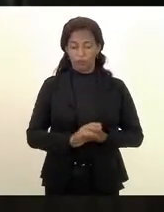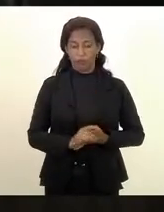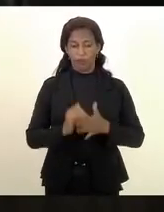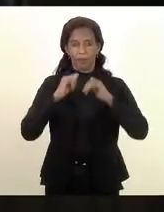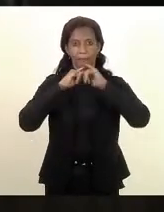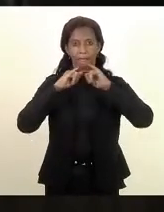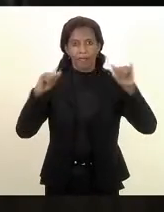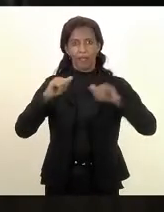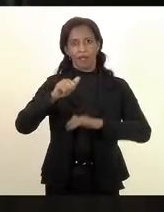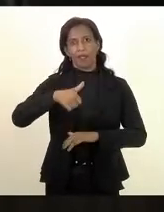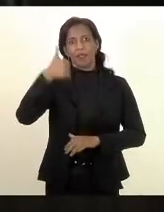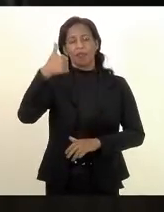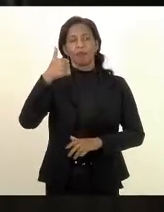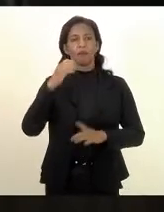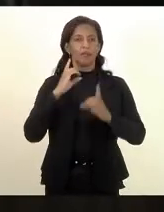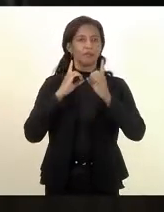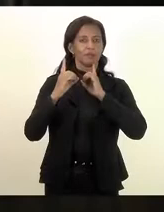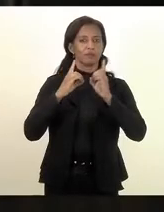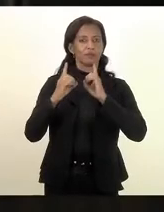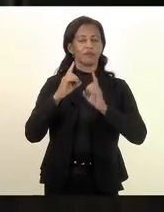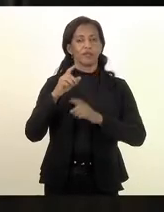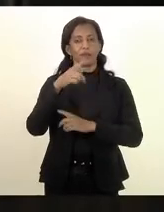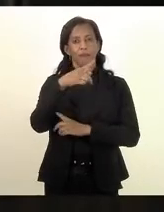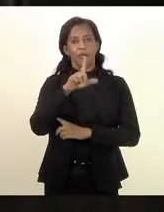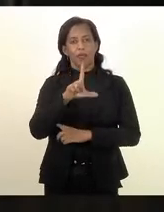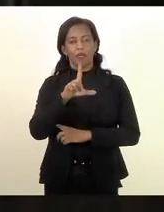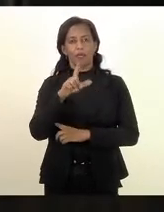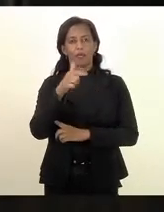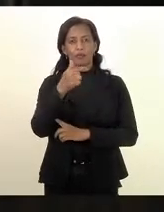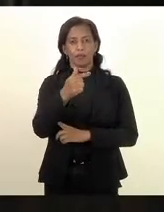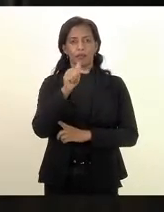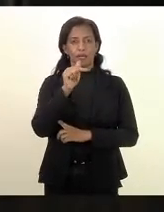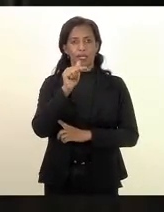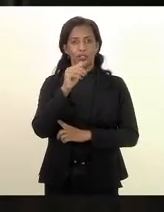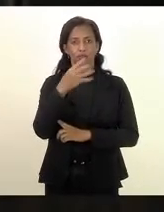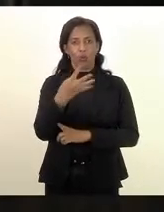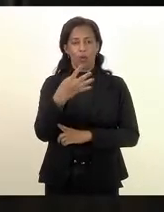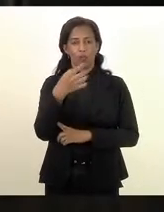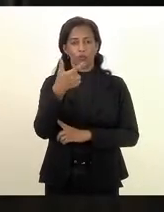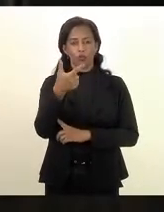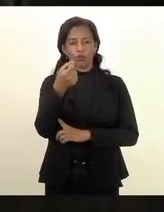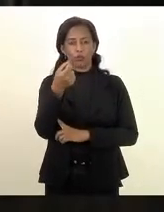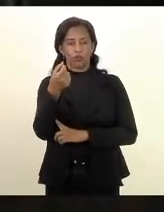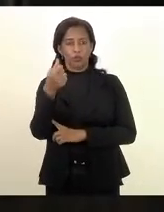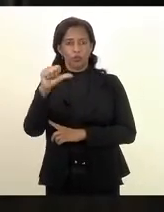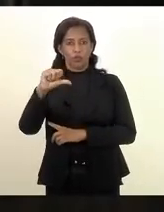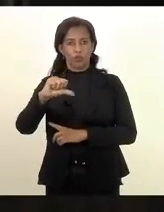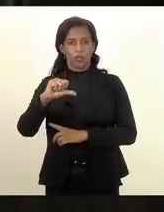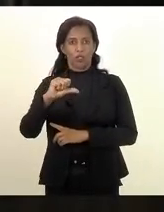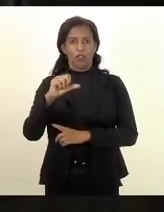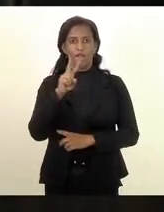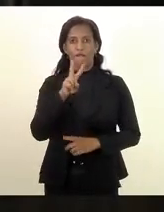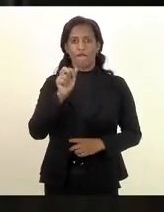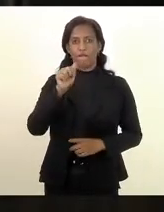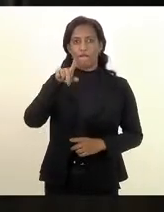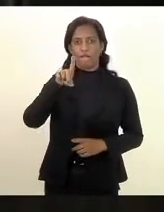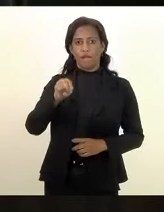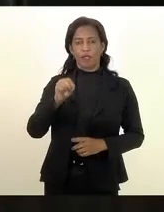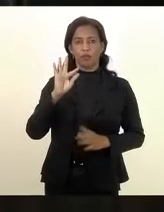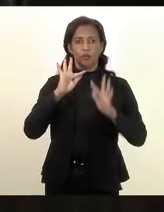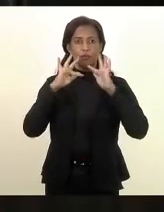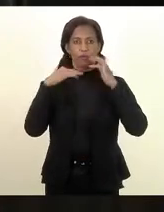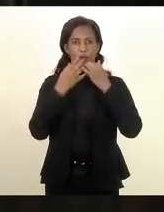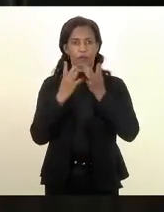anuncio em primeira discussão um projeto de lei número 74 de 2019 de autoria do deputado Vando Família que